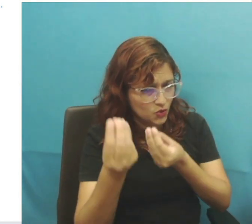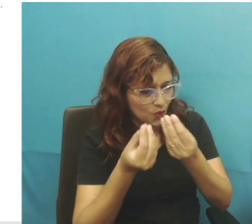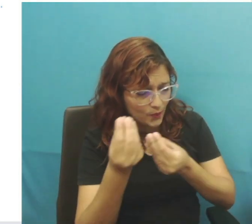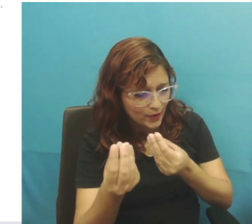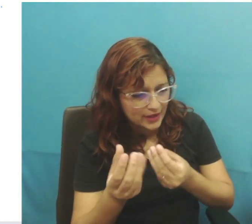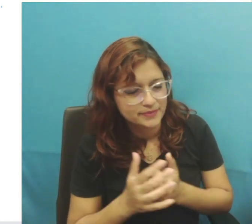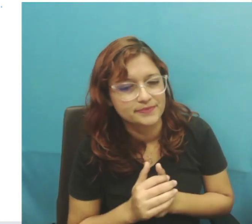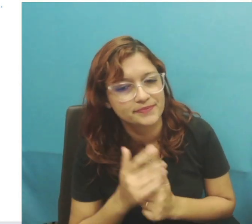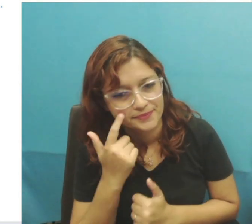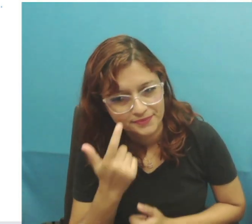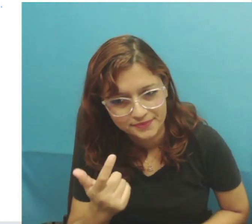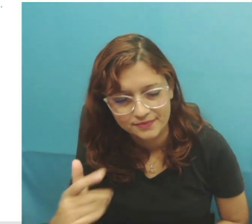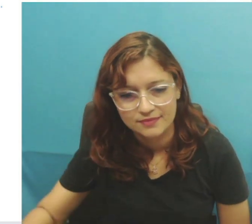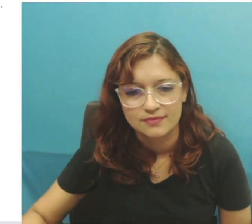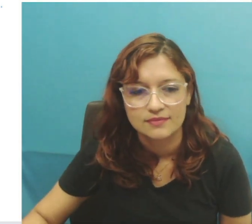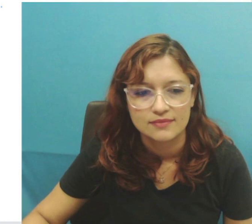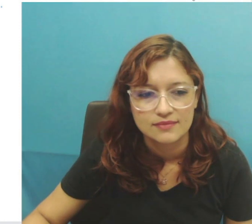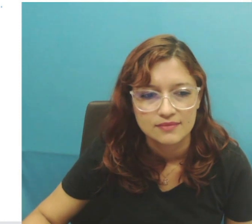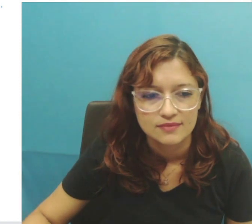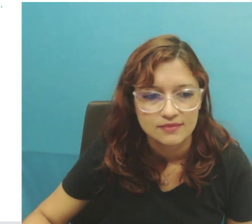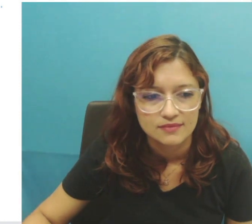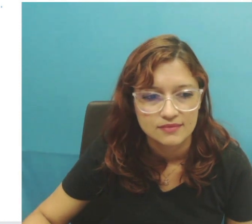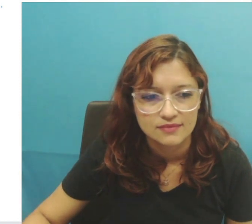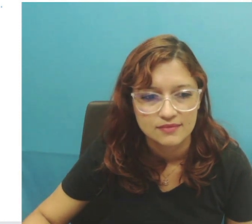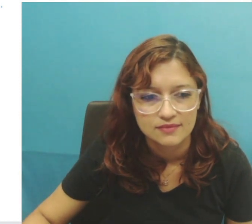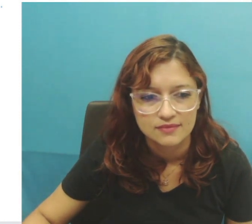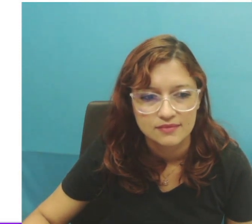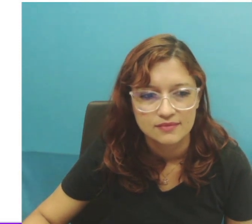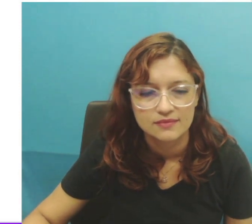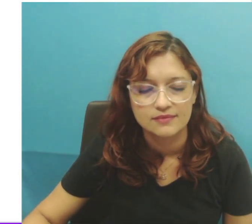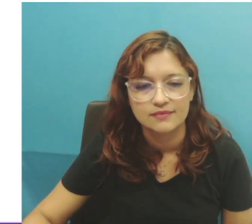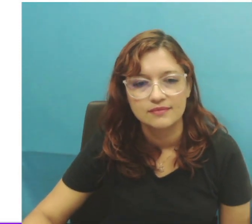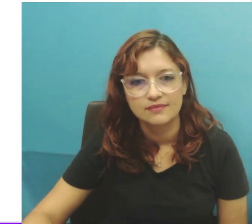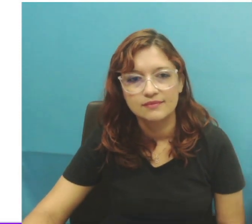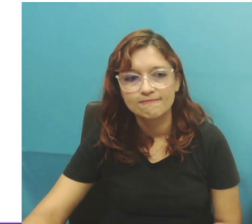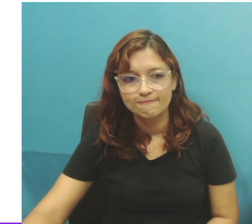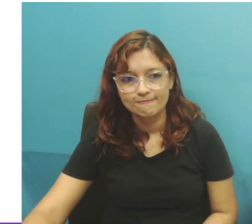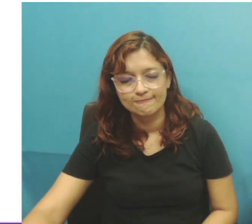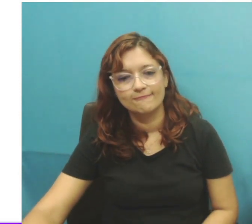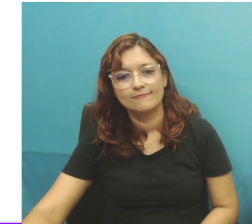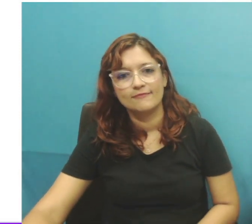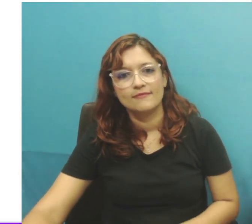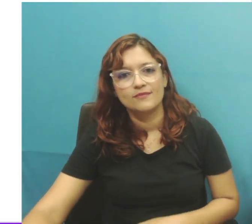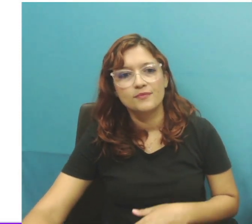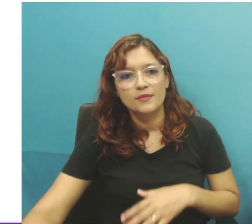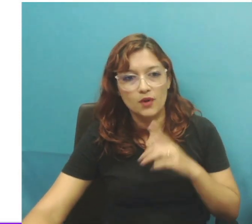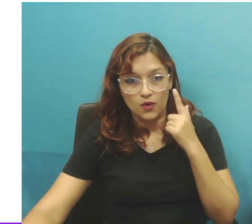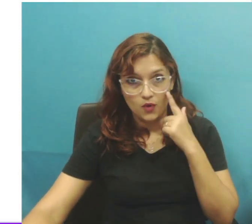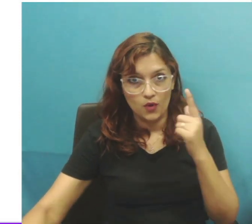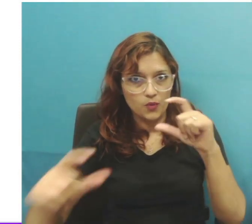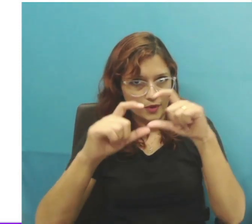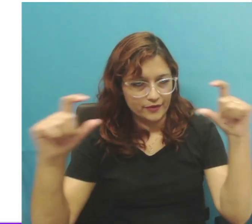Mas, e a palavra se? Pronome se, como é?